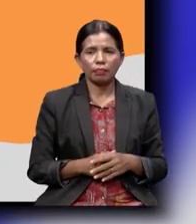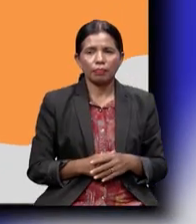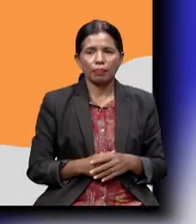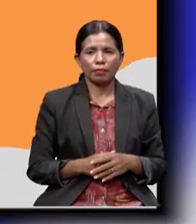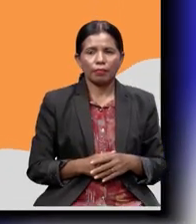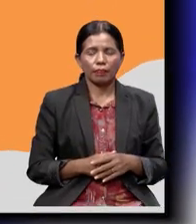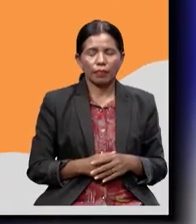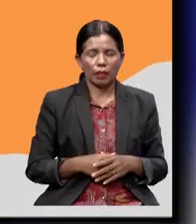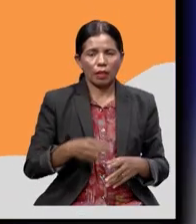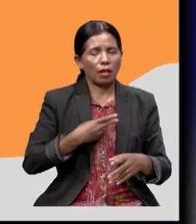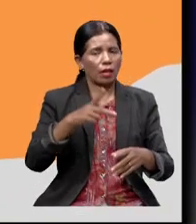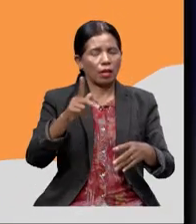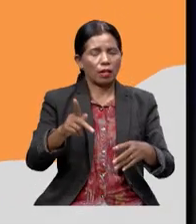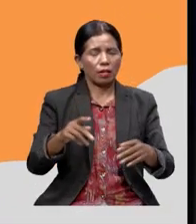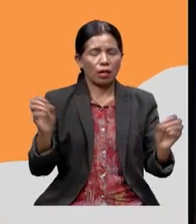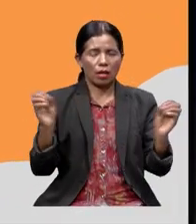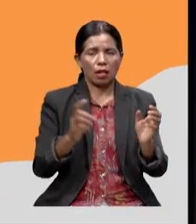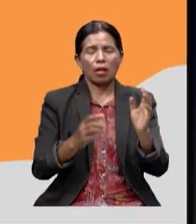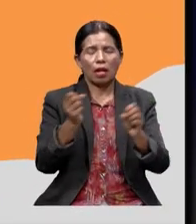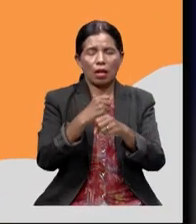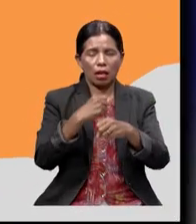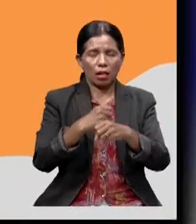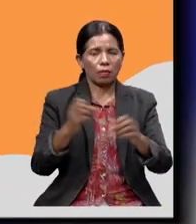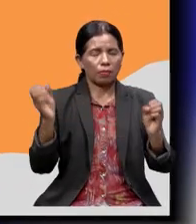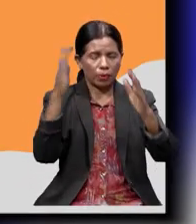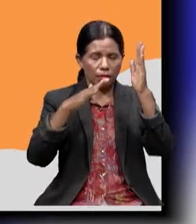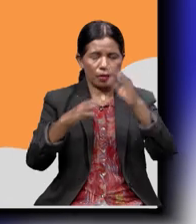Acto hirakne, hamosu infelicidade e humalaran,